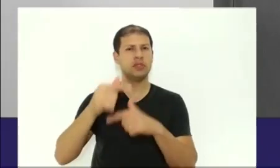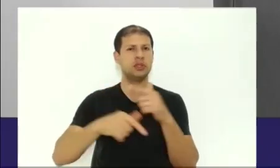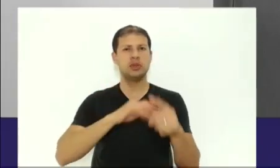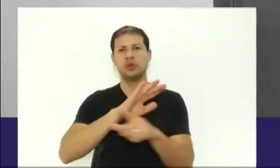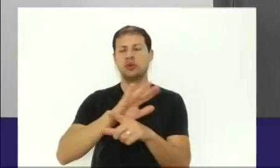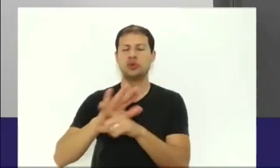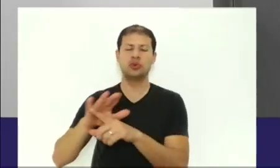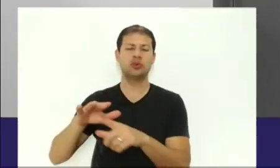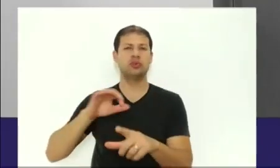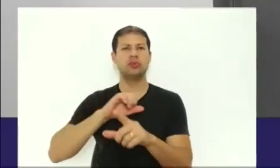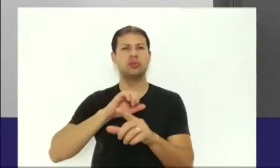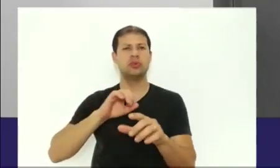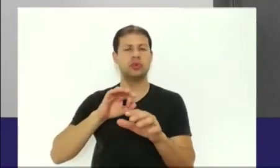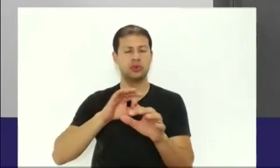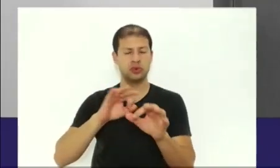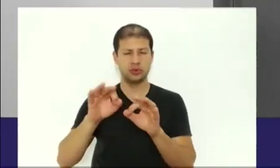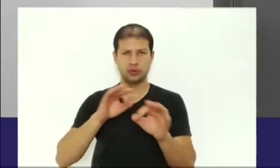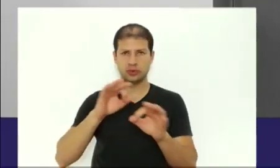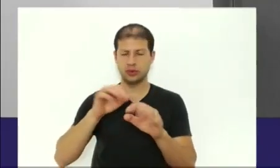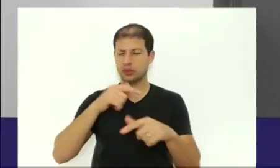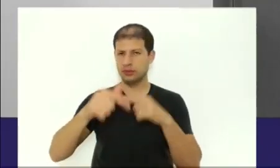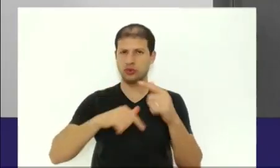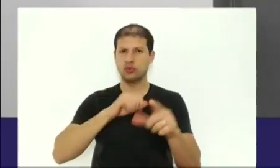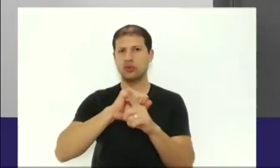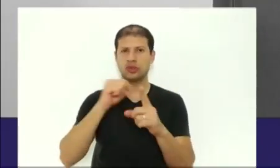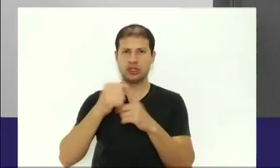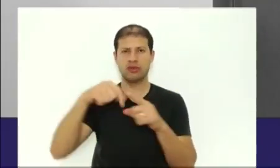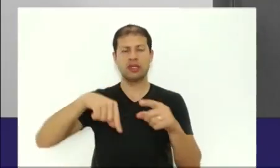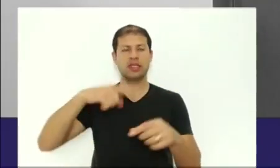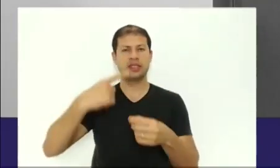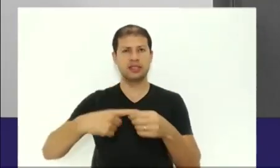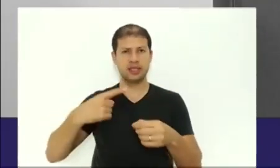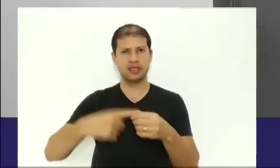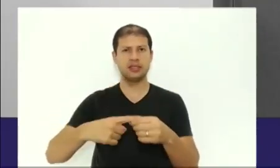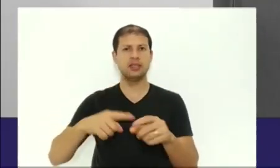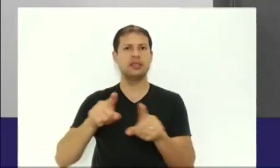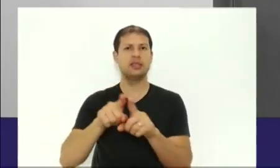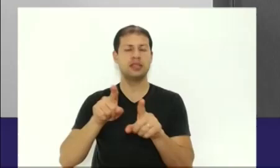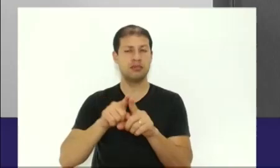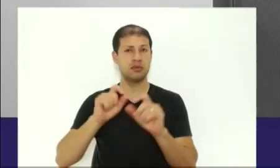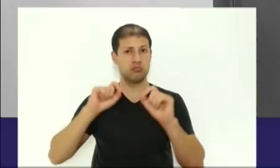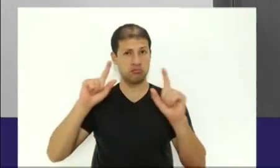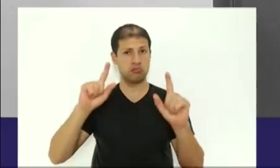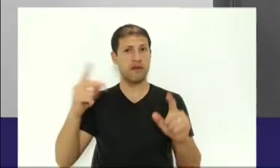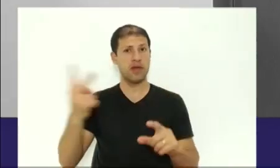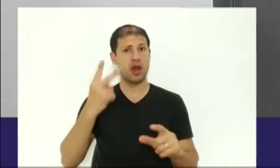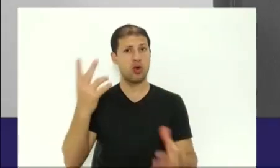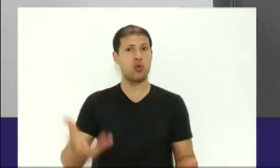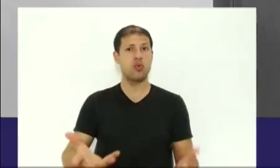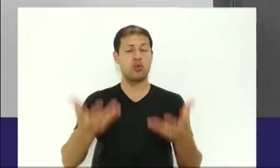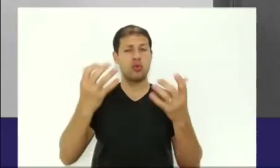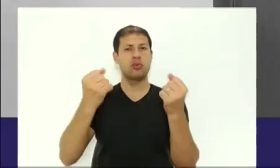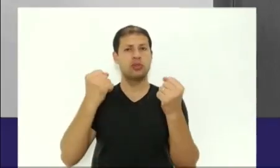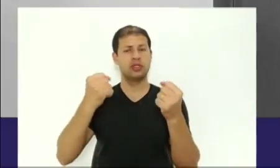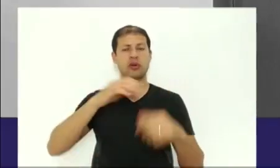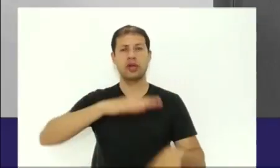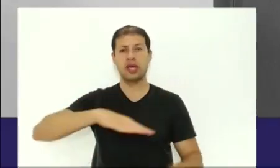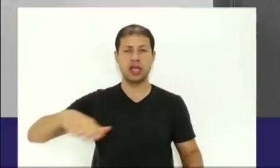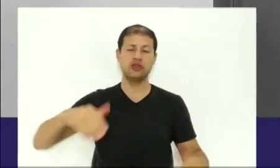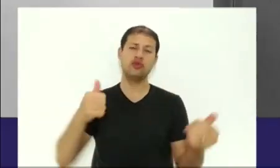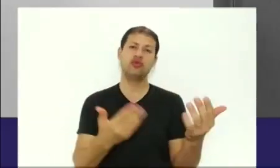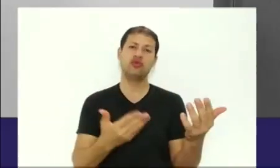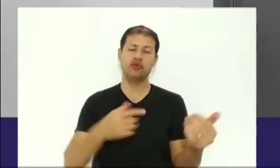sociais realizados em nosso município e por despertar e valorizar o potencial de crianças e jovens de